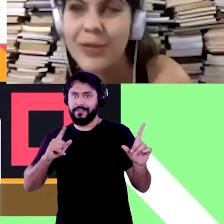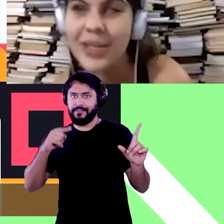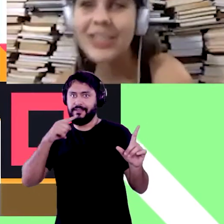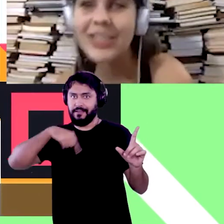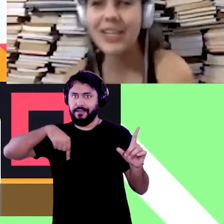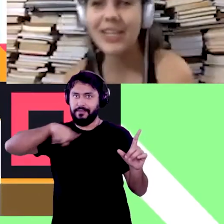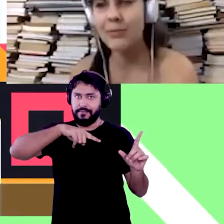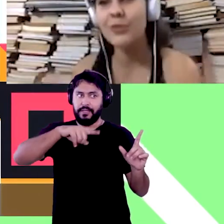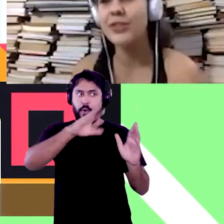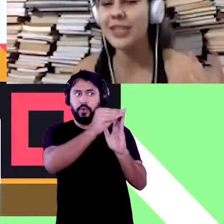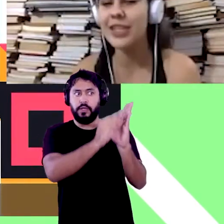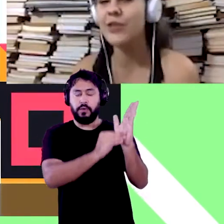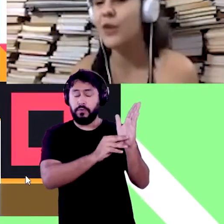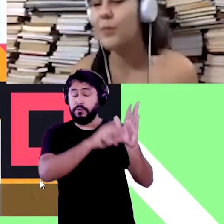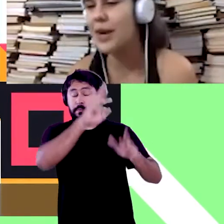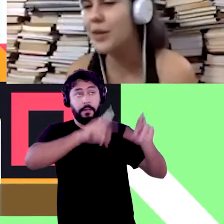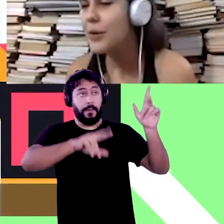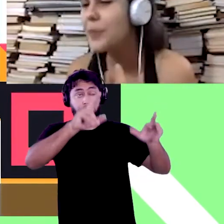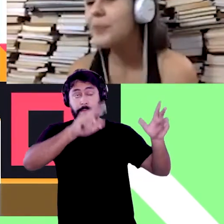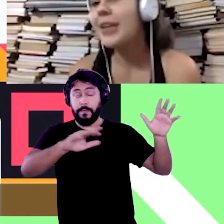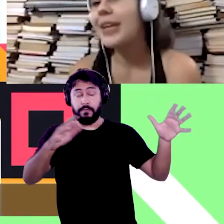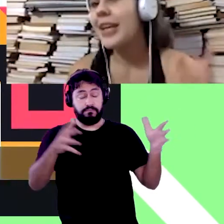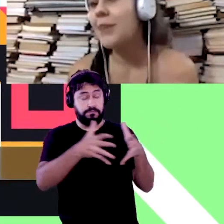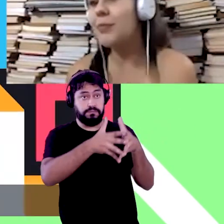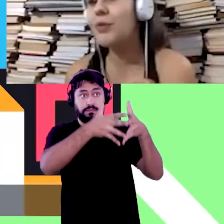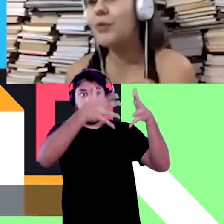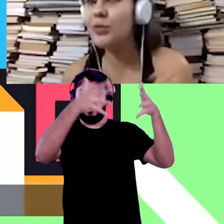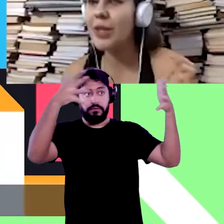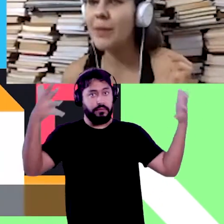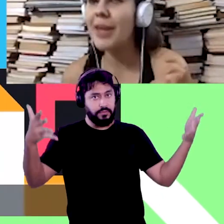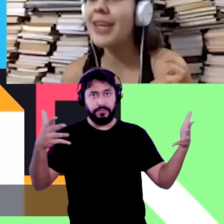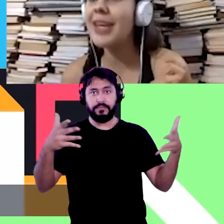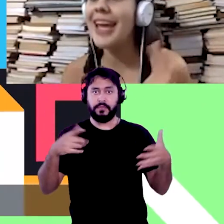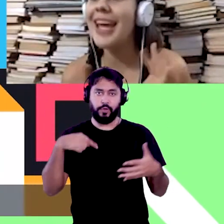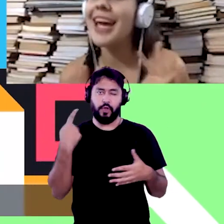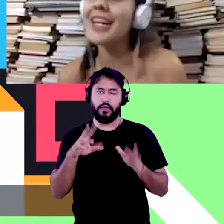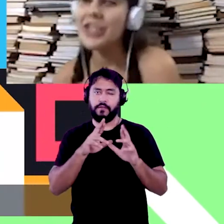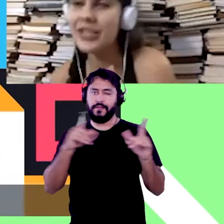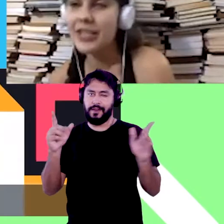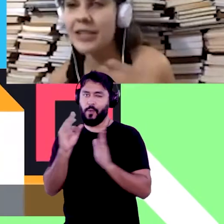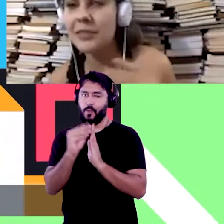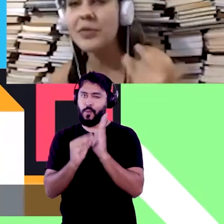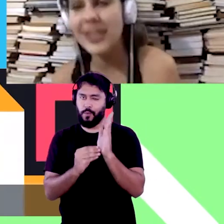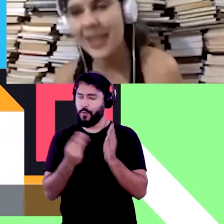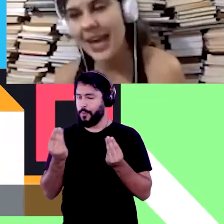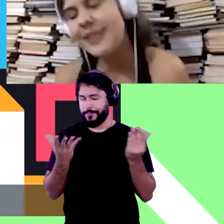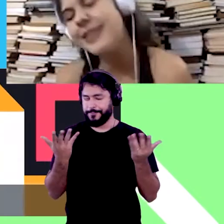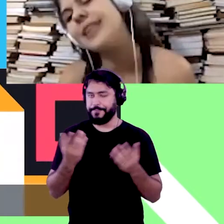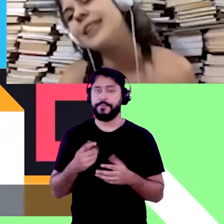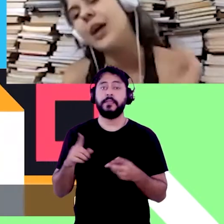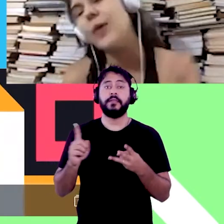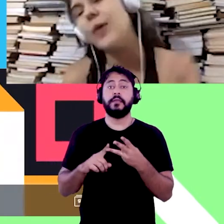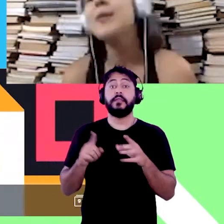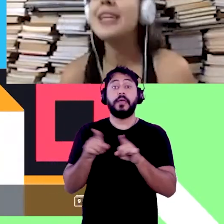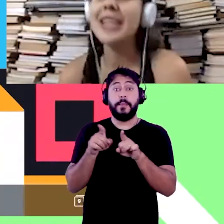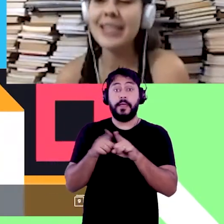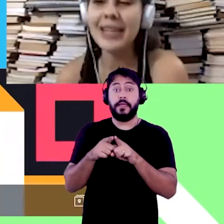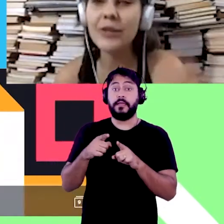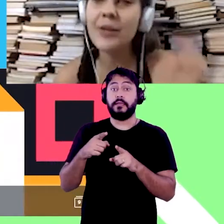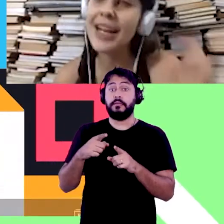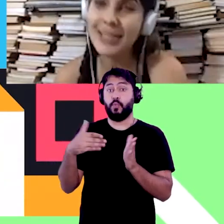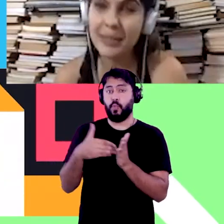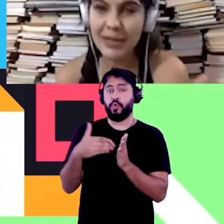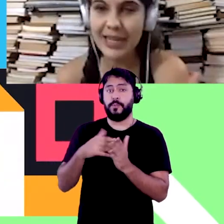conteúdo que a gente acabou se transformando. E, por último, também artistas musicais que estão